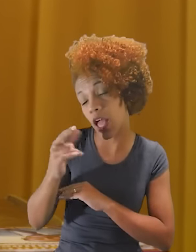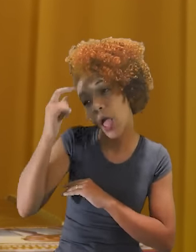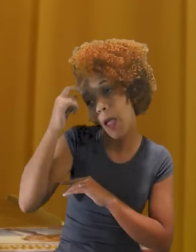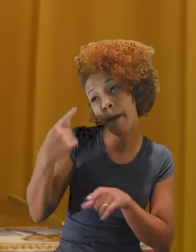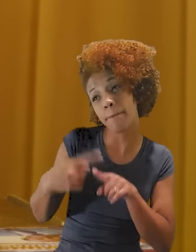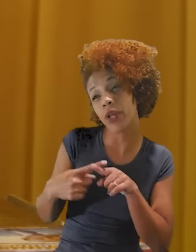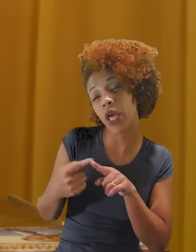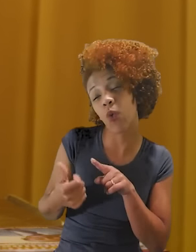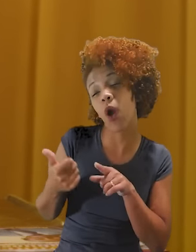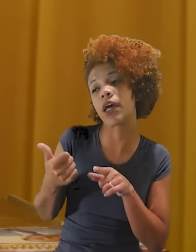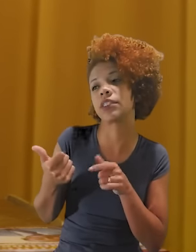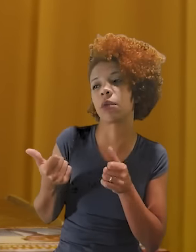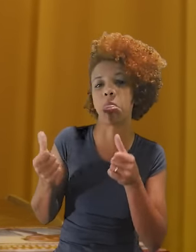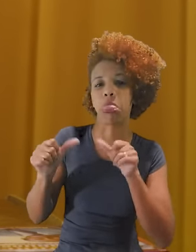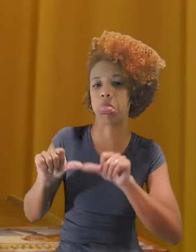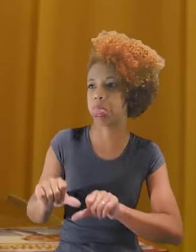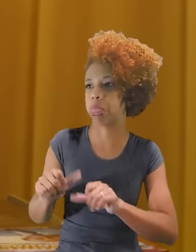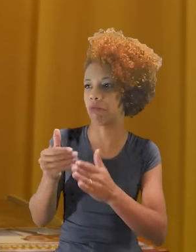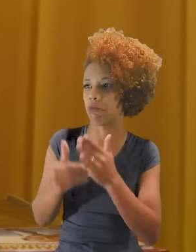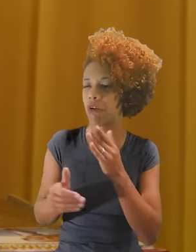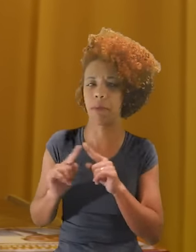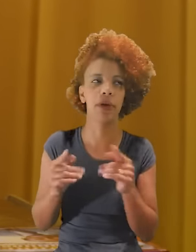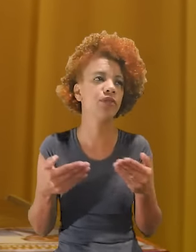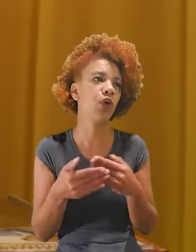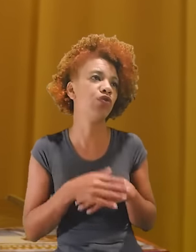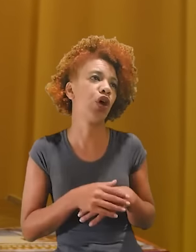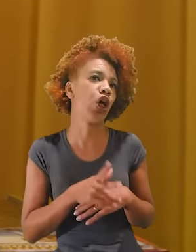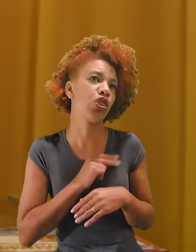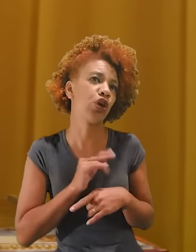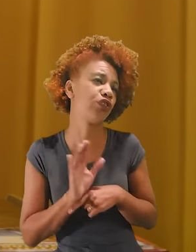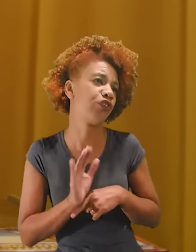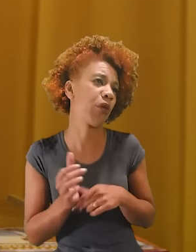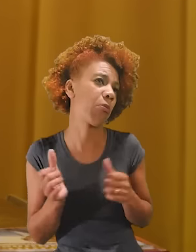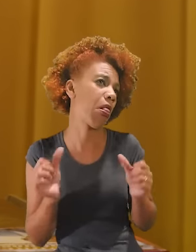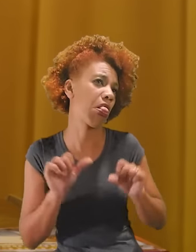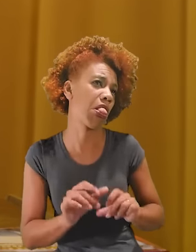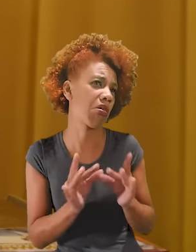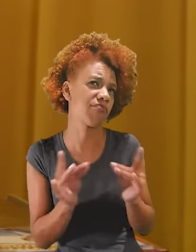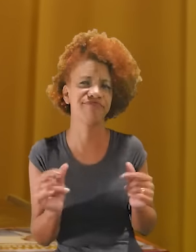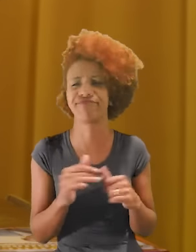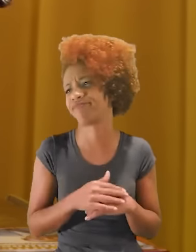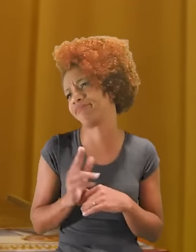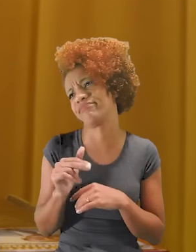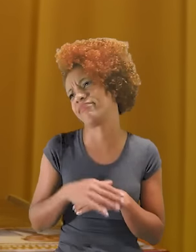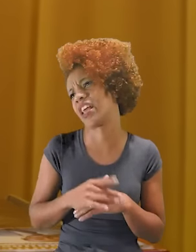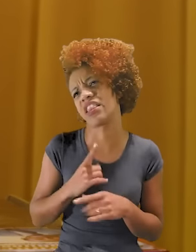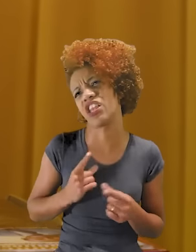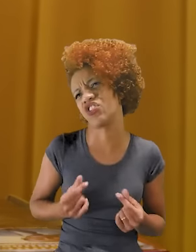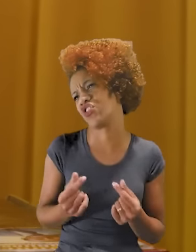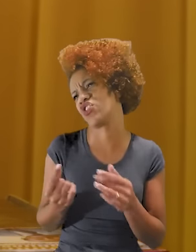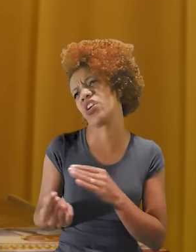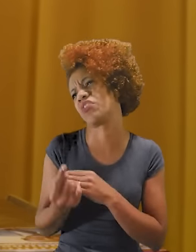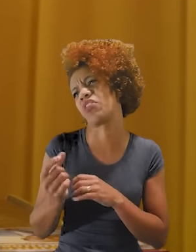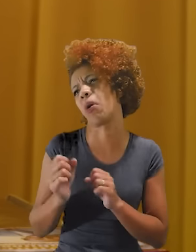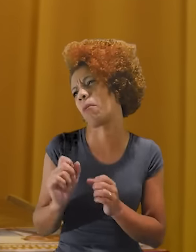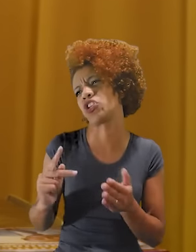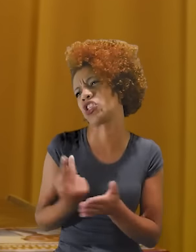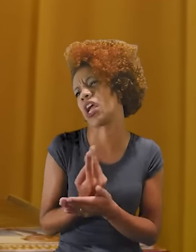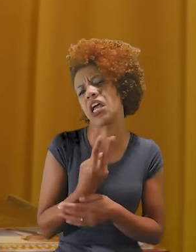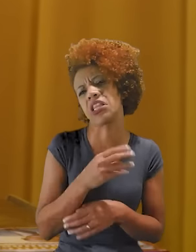Disney, porque a Disney quase faliu. Literalmente, isso foi real. Hoje, quando os caras falam, ai, o filme foi um fracasso, vai falir nunca, velho. Tem dinheiro infinito ali. Os caras podem